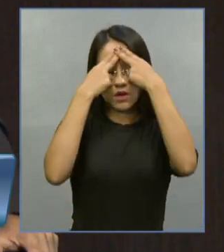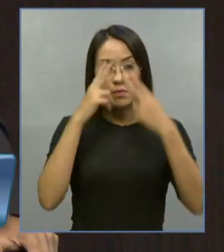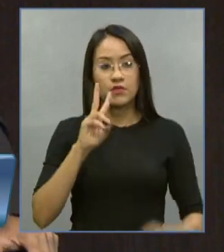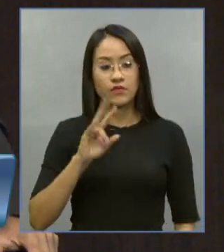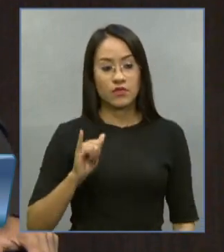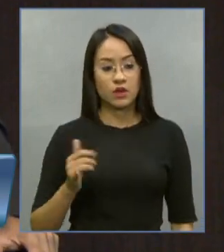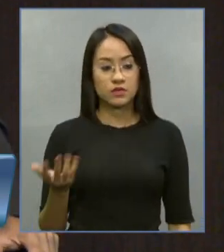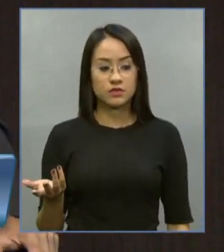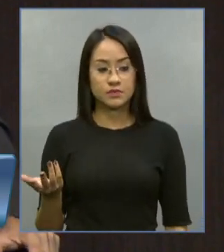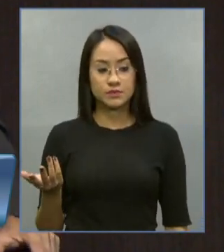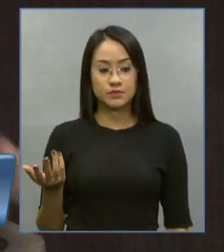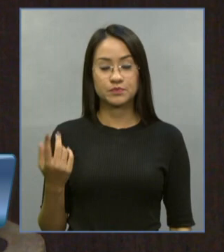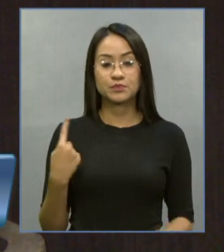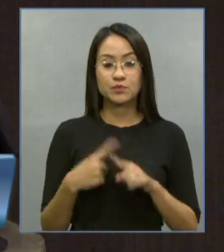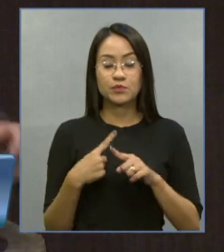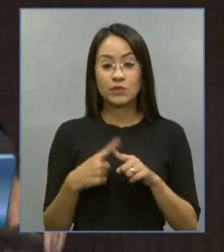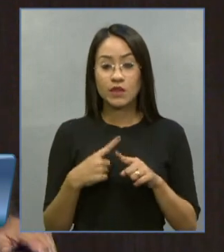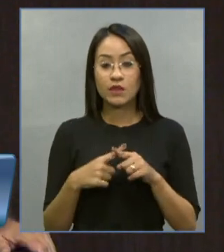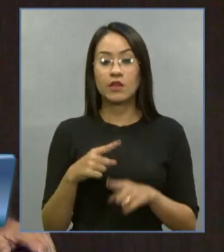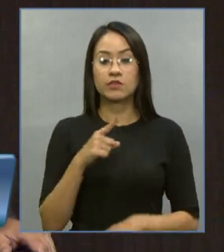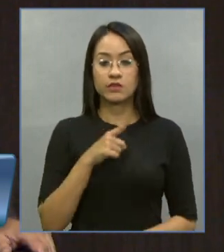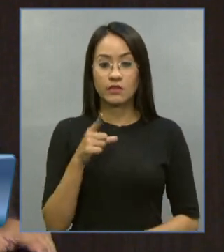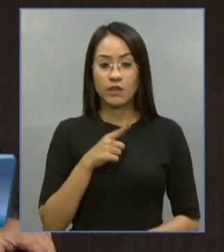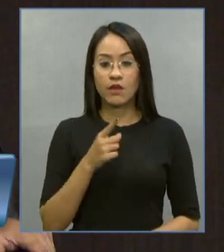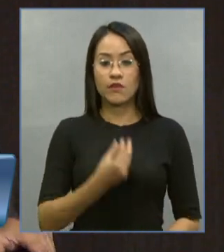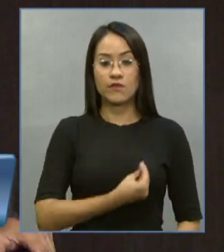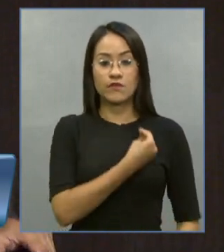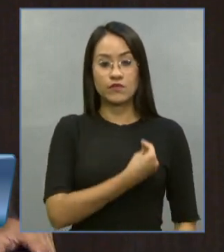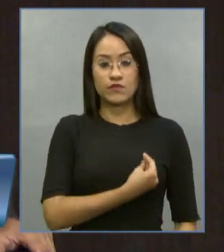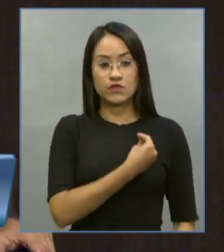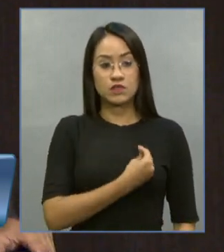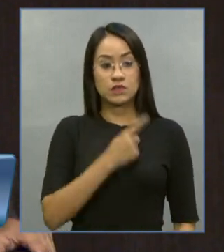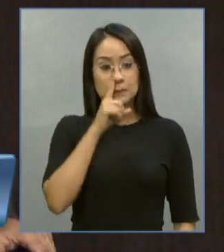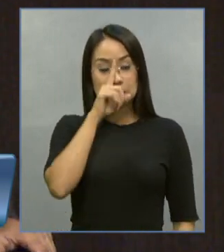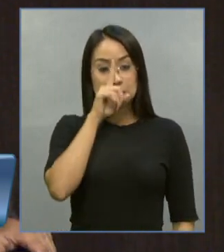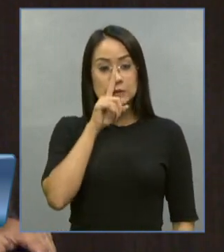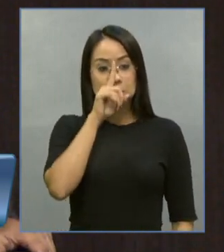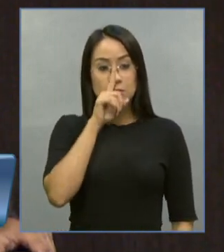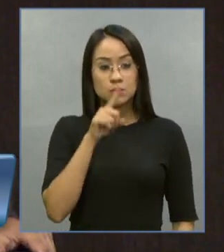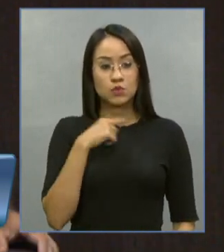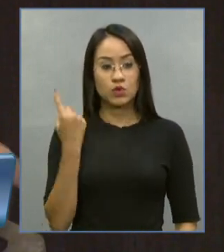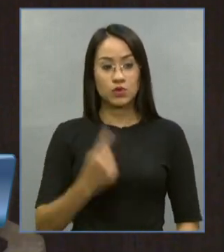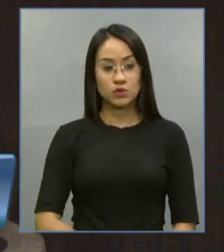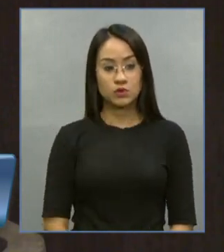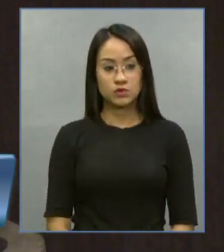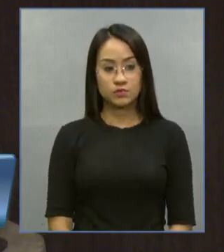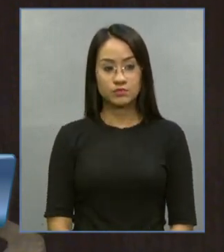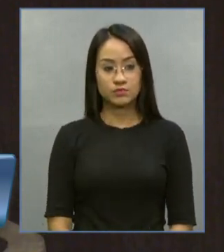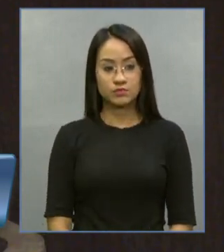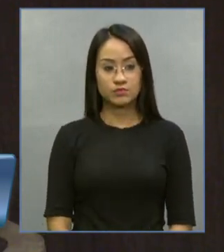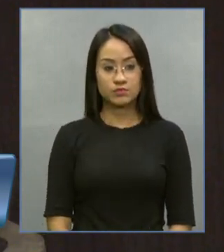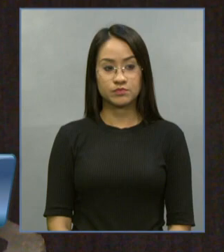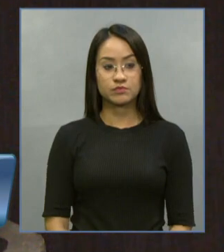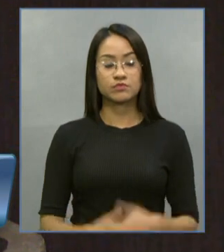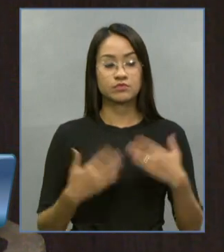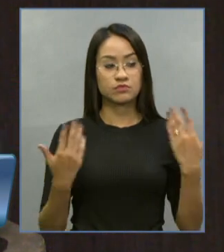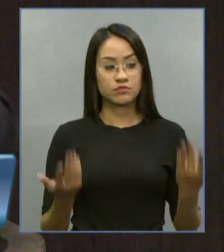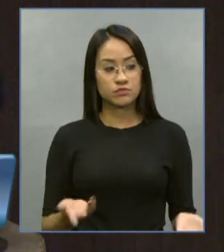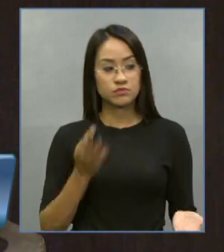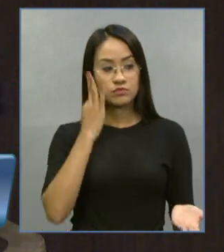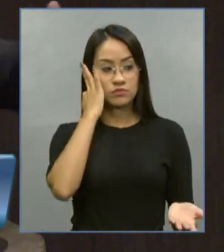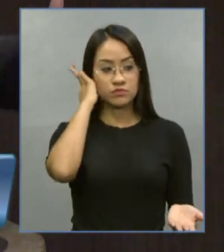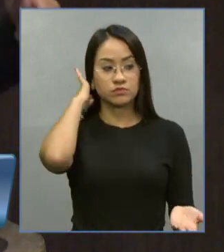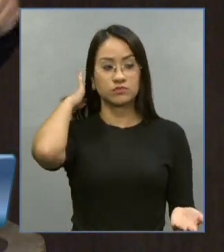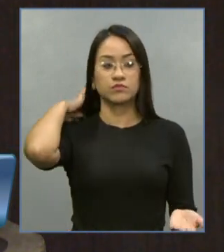pior das hipóteses, poderá, inclusive, ter a sua própria vida sob risco e vir a óbito. Repito, nós estamos falando de crianças da